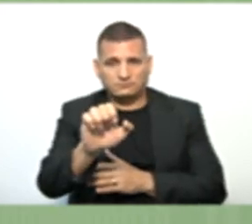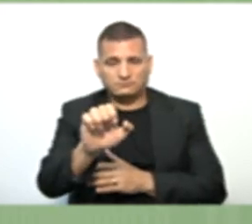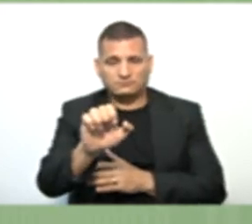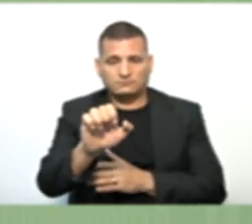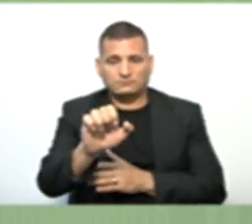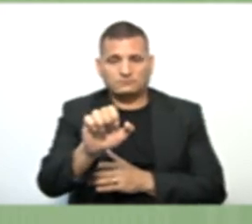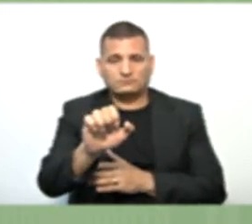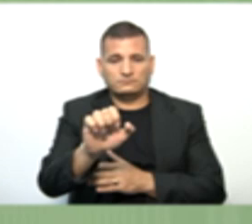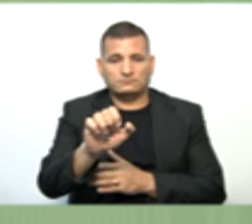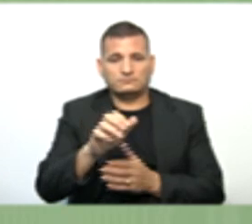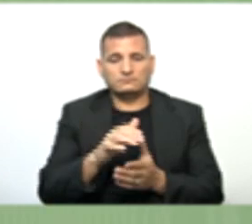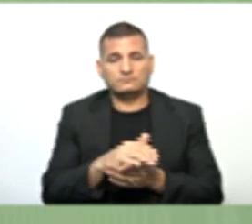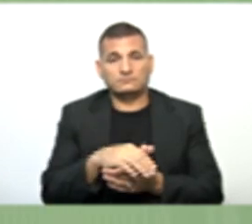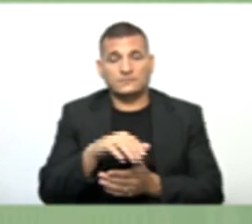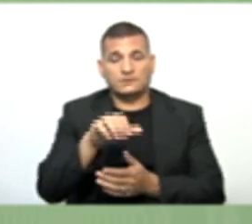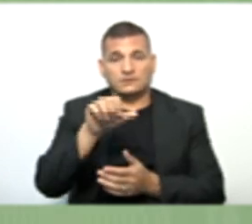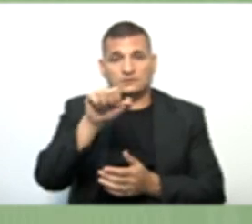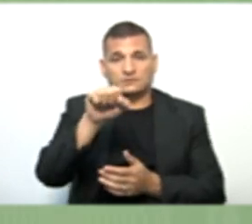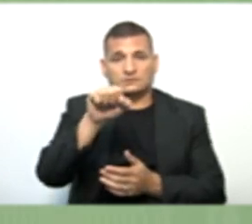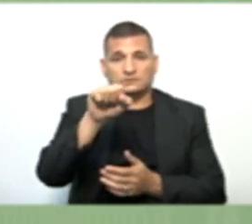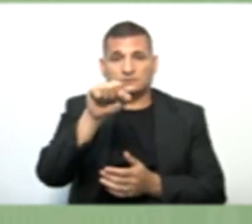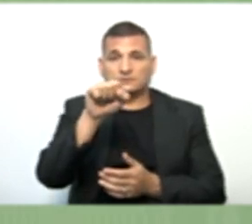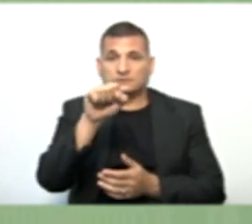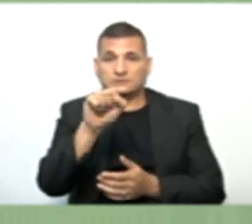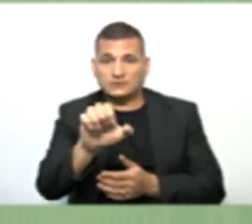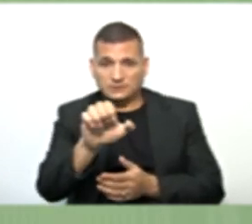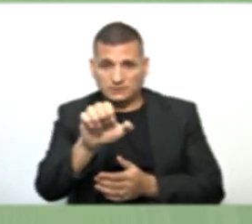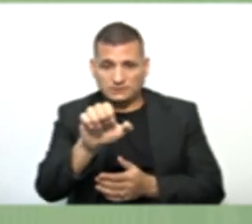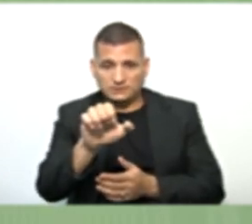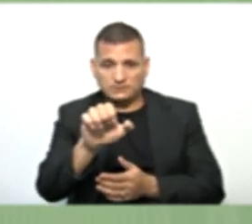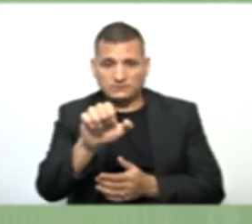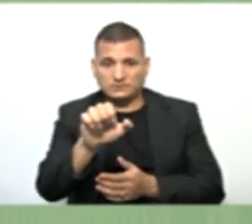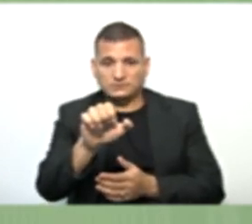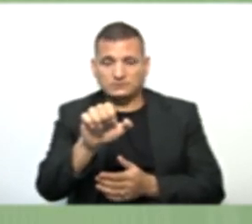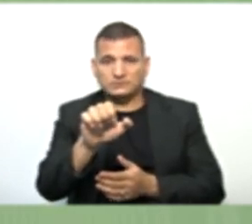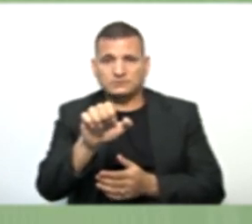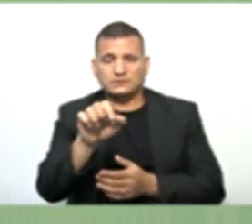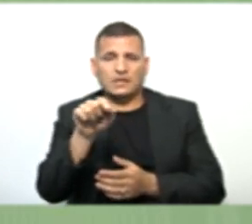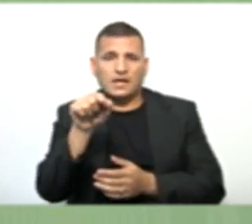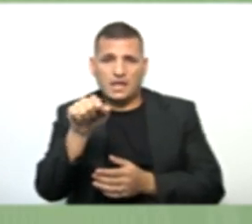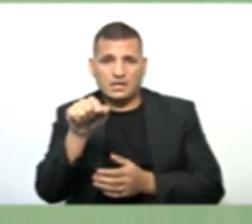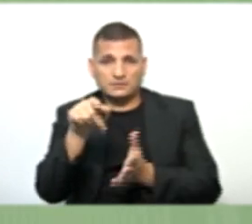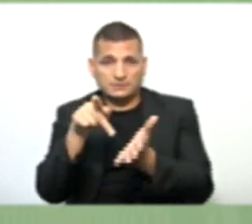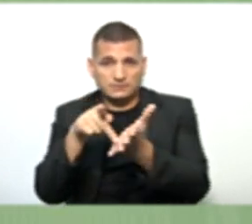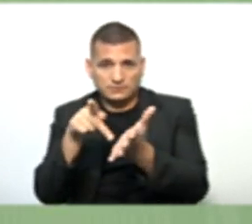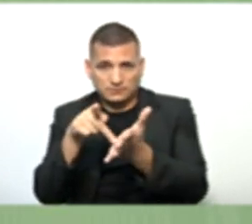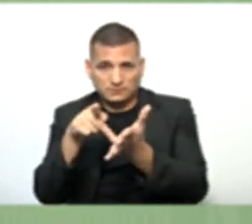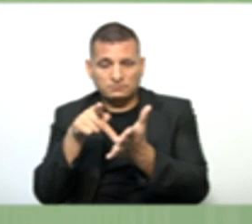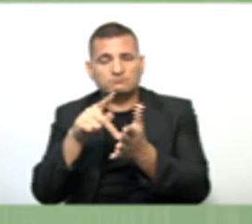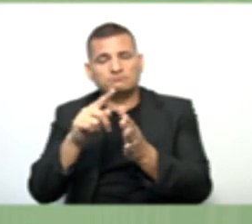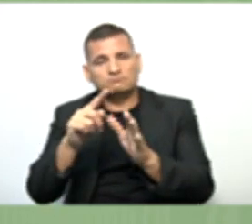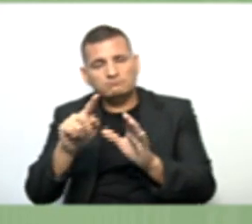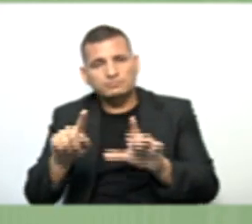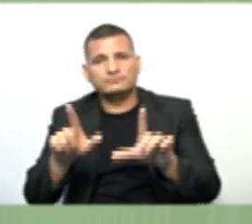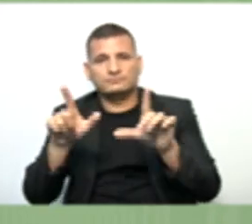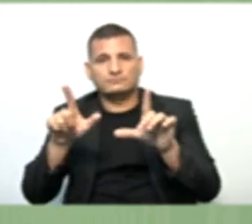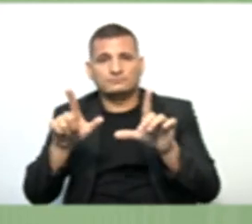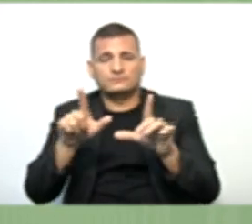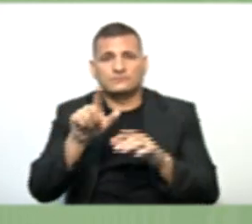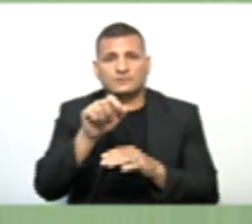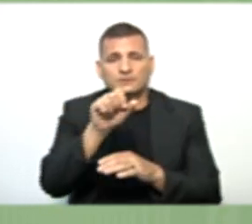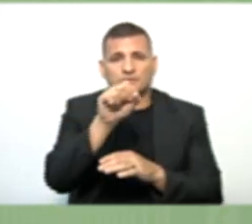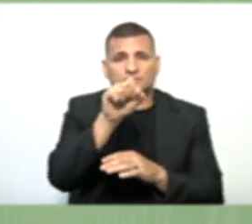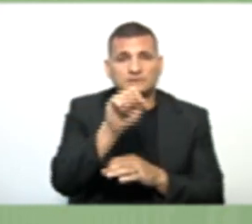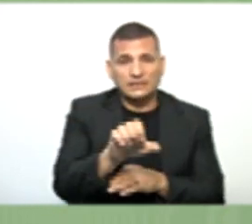Se a condição for verdadeira, esse comando ele é executado. Se a condição for falsa, esse comando não